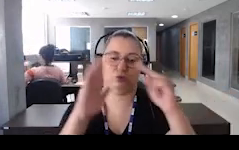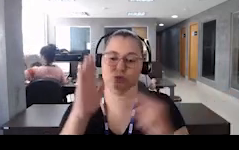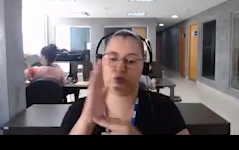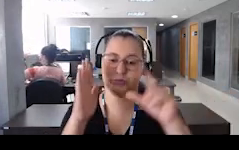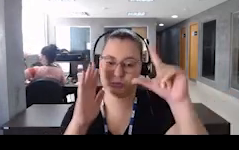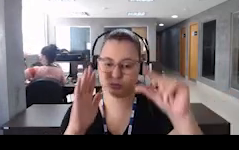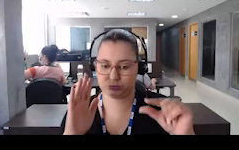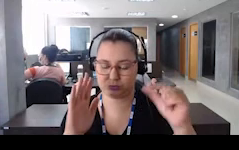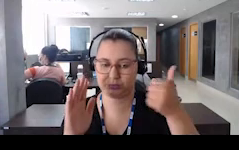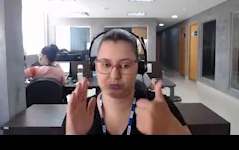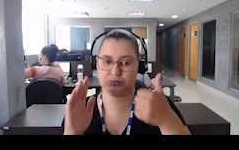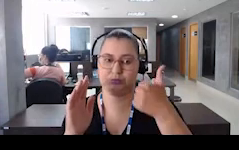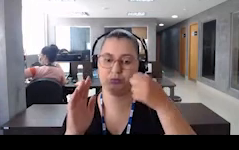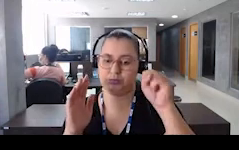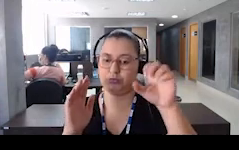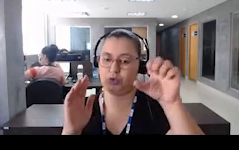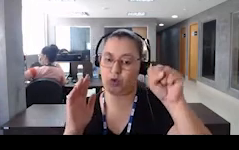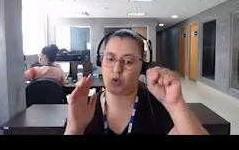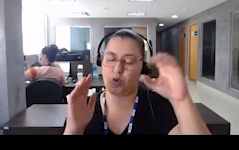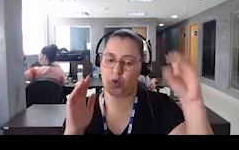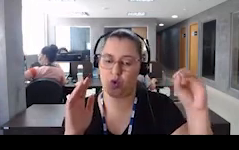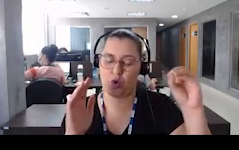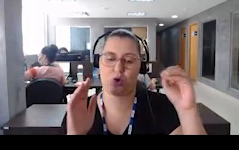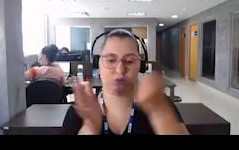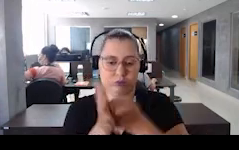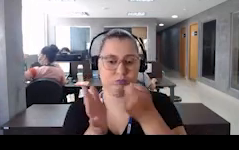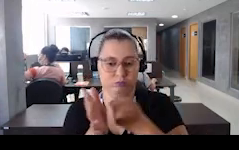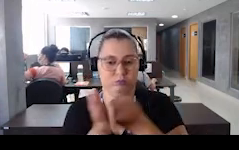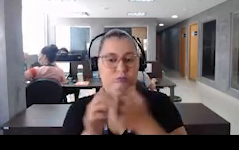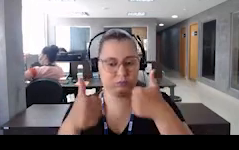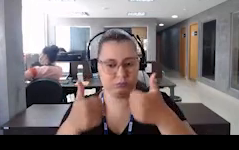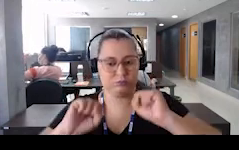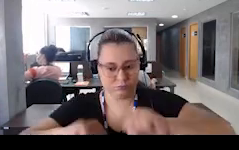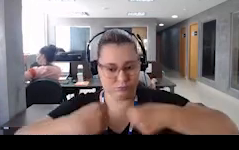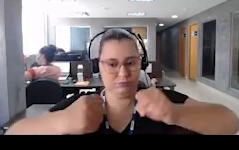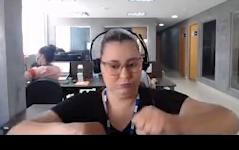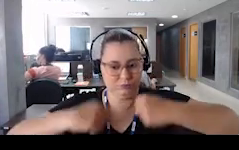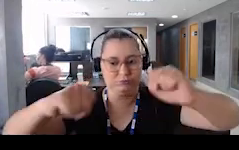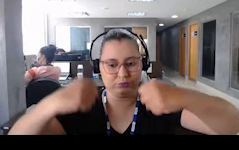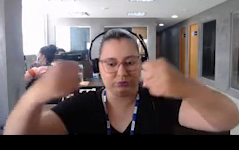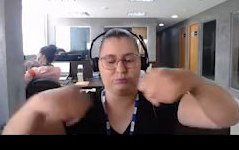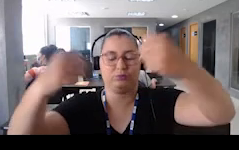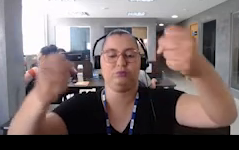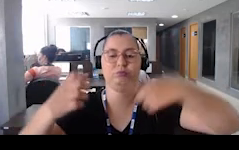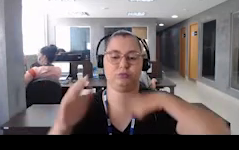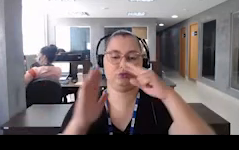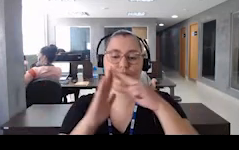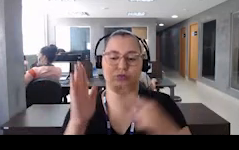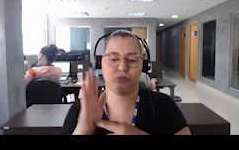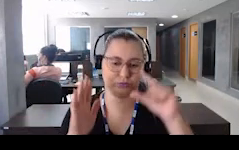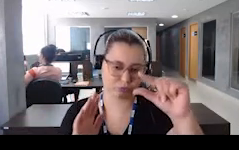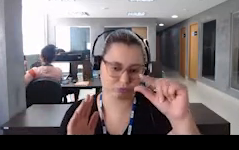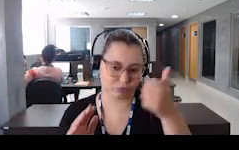mais 100, vai ser 80, entendeu? Então, aperta o passo aí, pega firme para vocês não ficarem